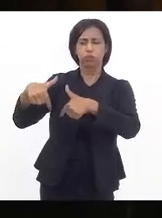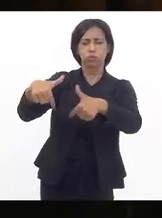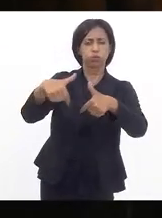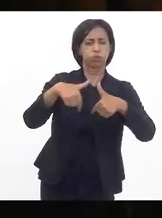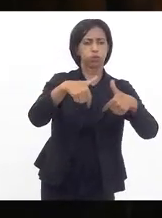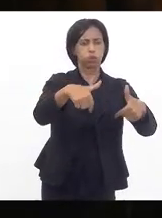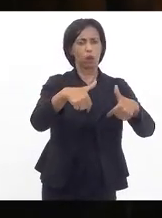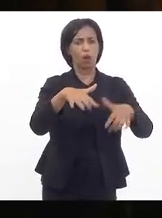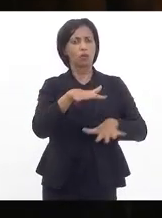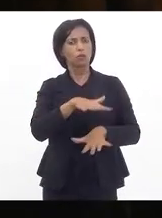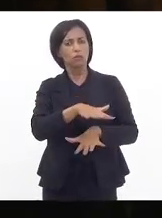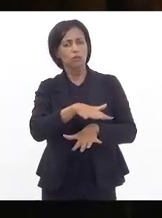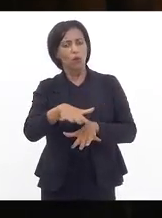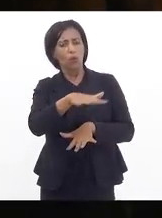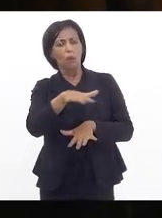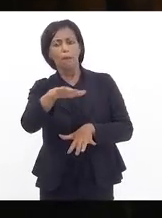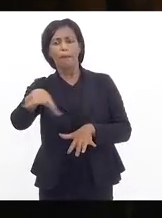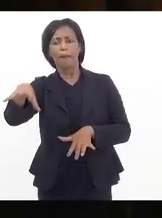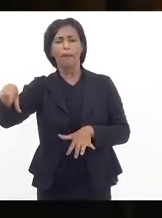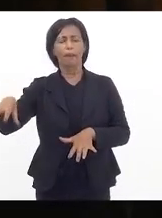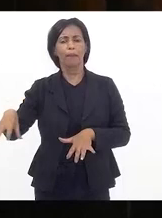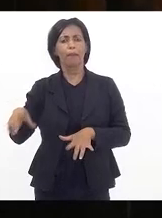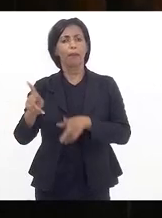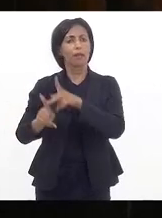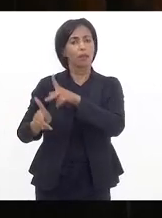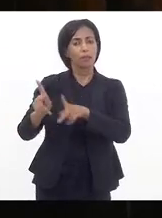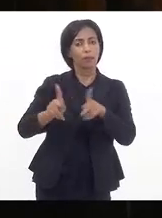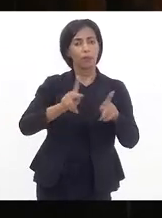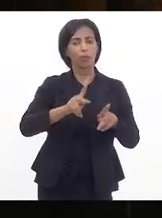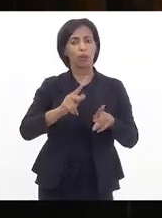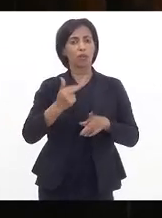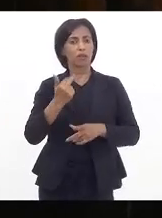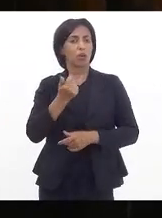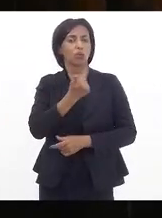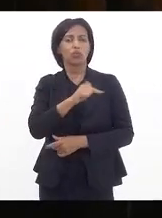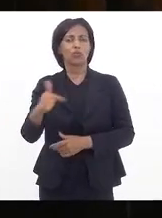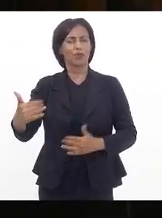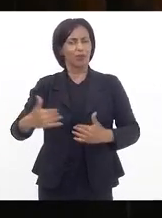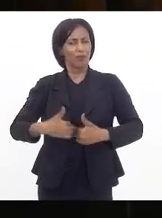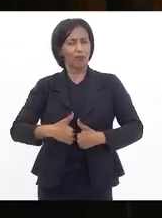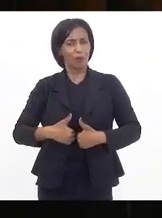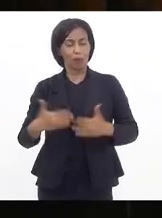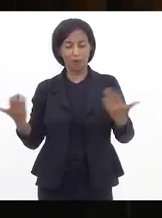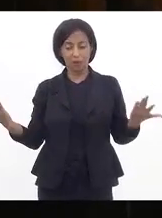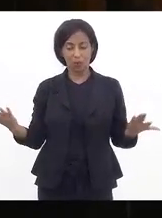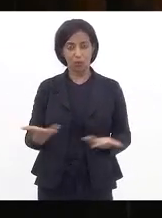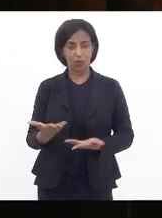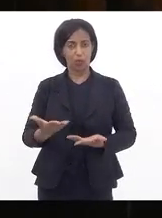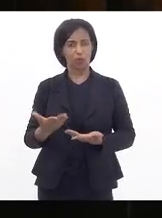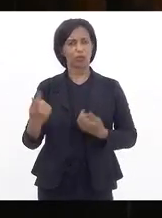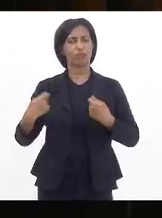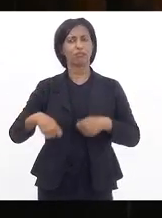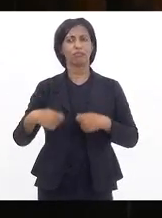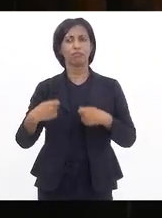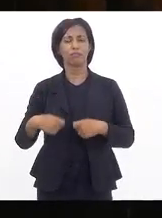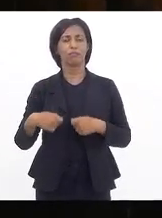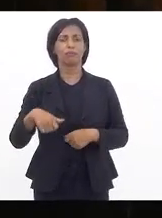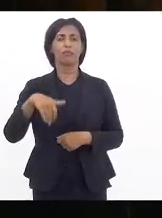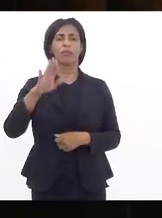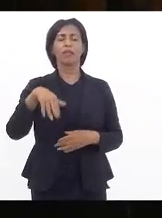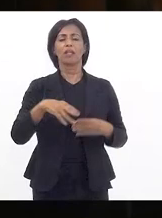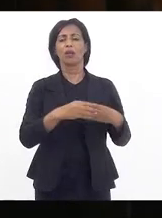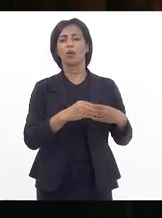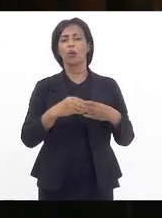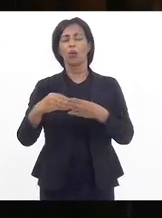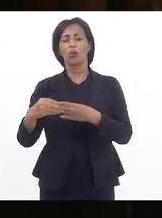pontuais em seus territórios para que a população não passe fome então hoje necessariamente quem